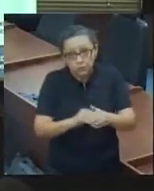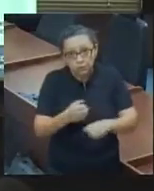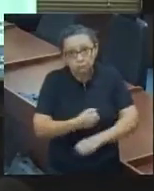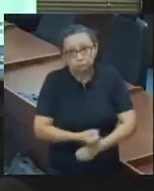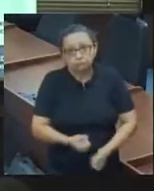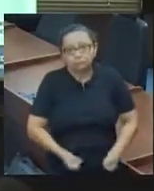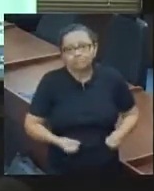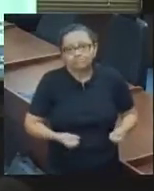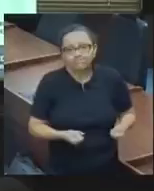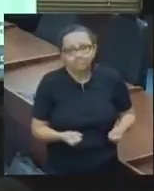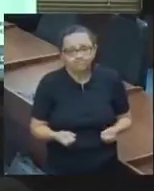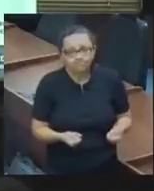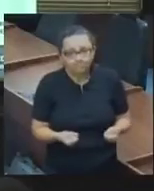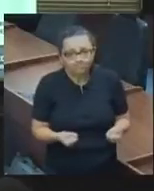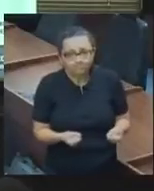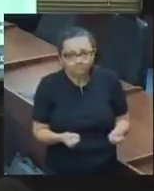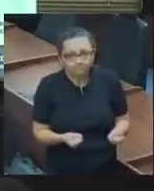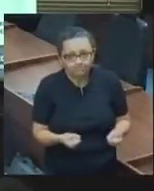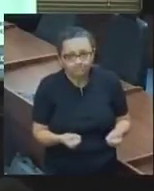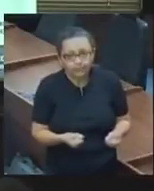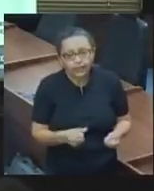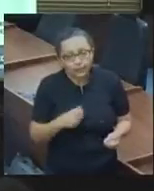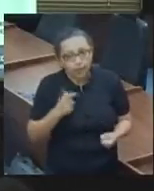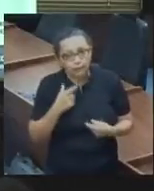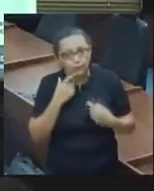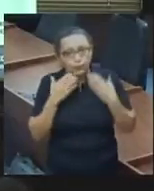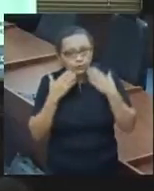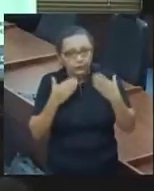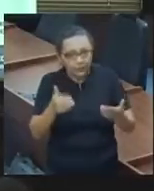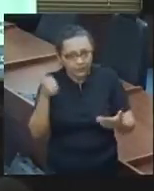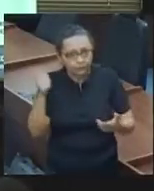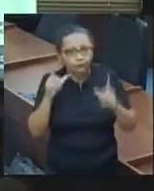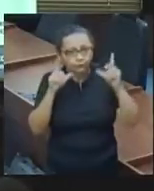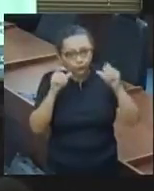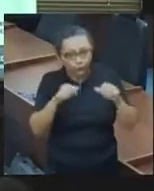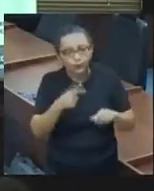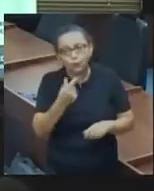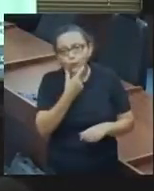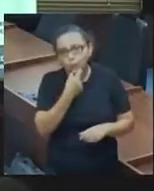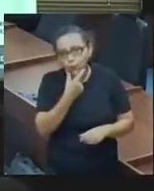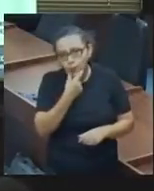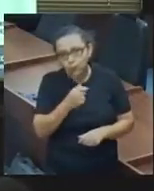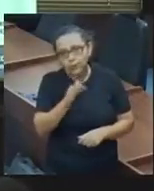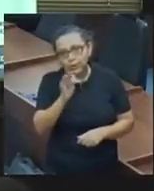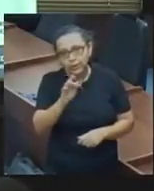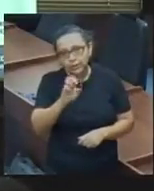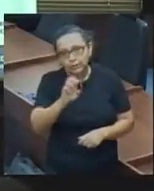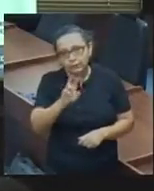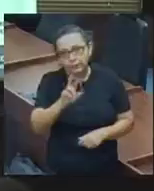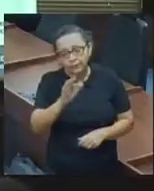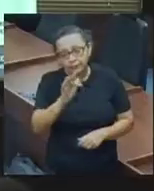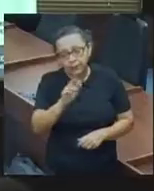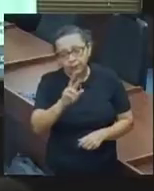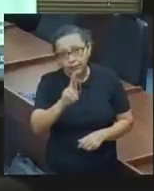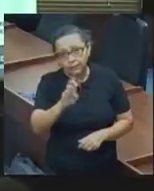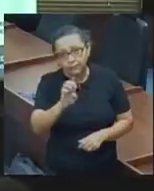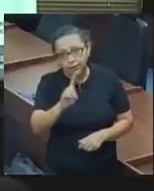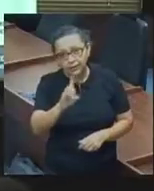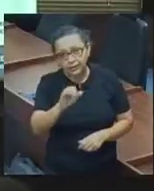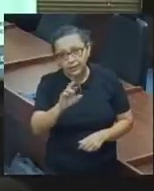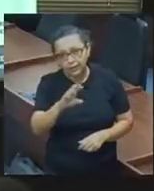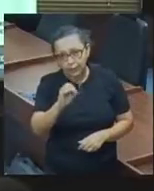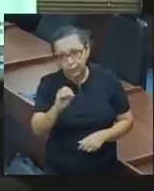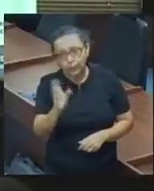e se a pessoa está sendo carregado é o frederico rio usam uma pessoa com quem eu trabalhei bastante tempo um verdadeiro militante dos direitos da pessoa com